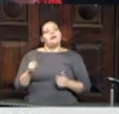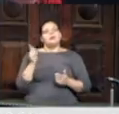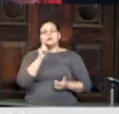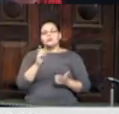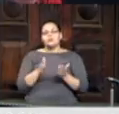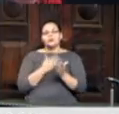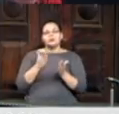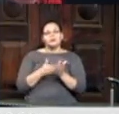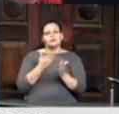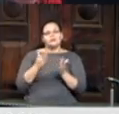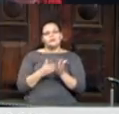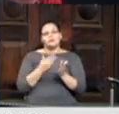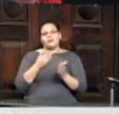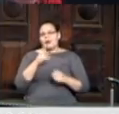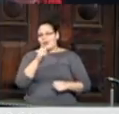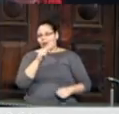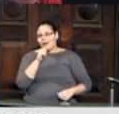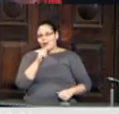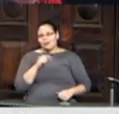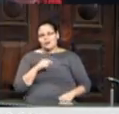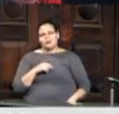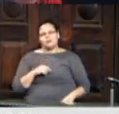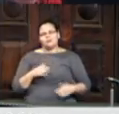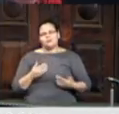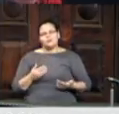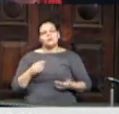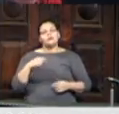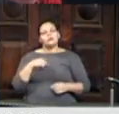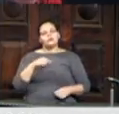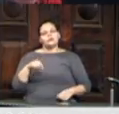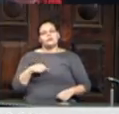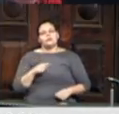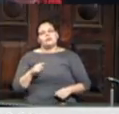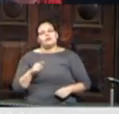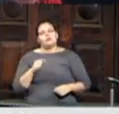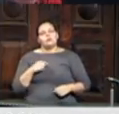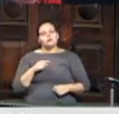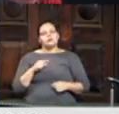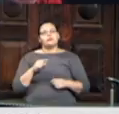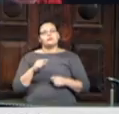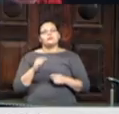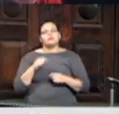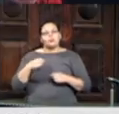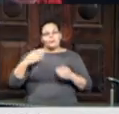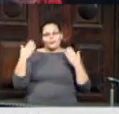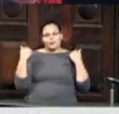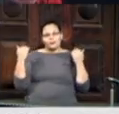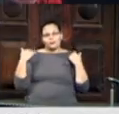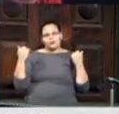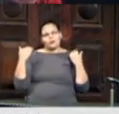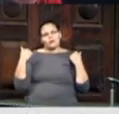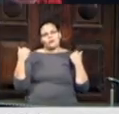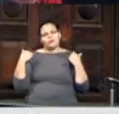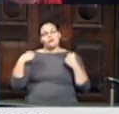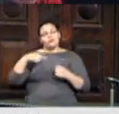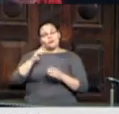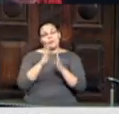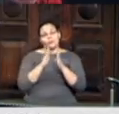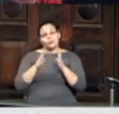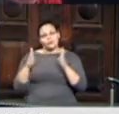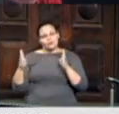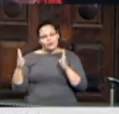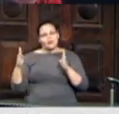de água, do livro de água ela foi, os nossos passeios ao shopping era nas bibliotecas,